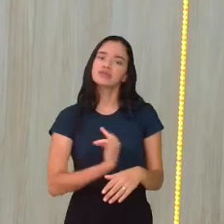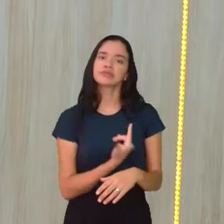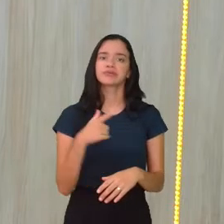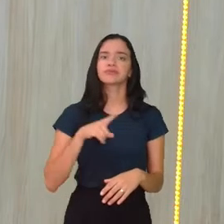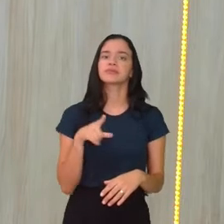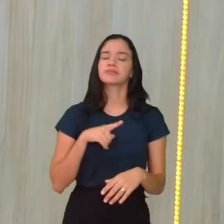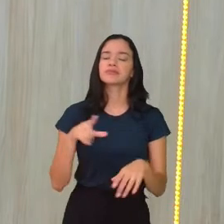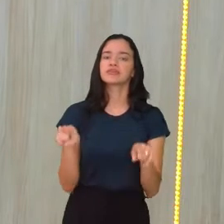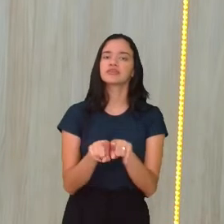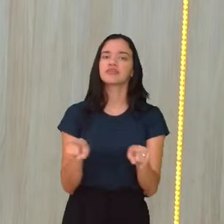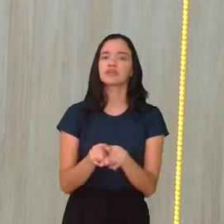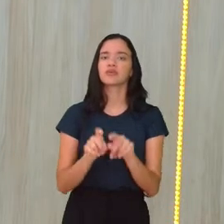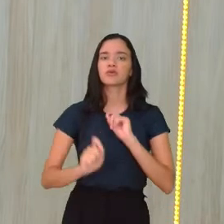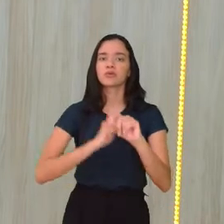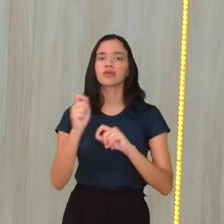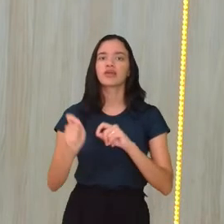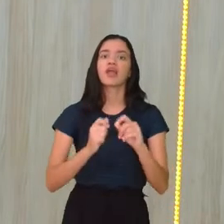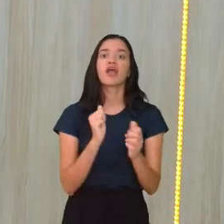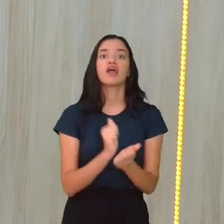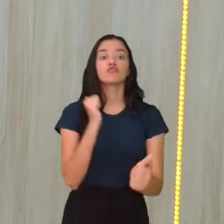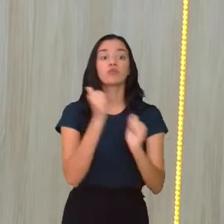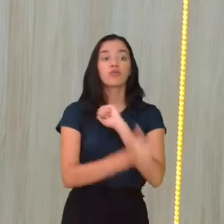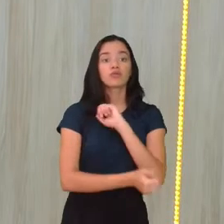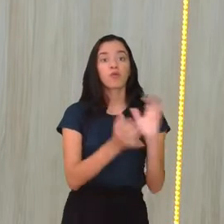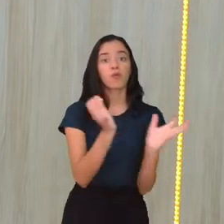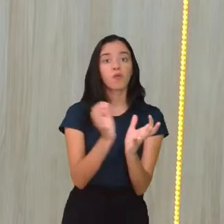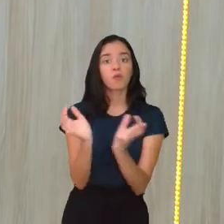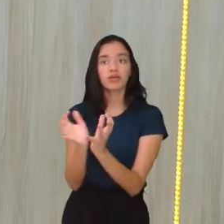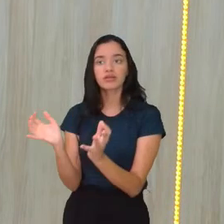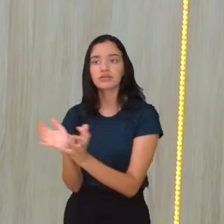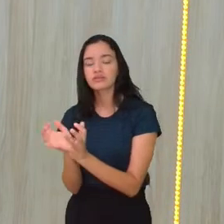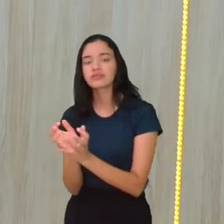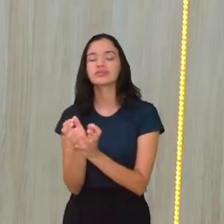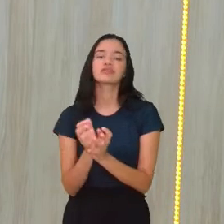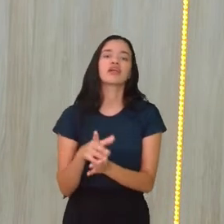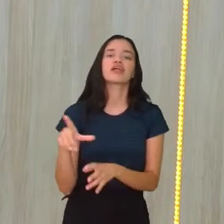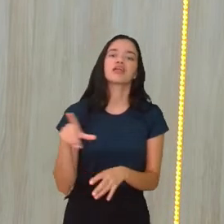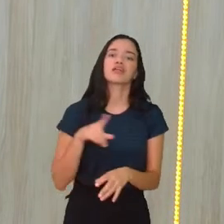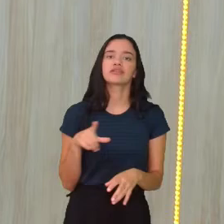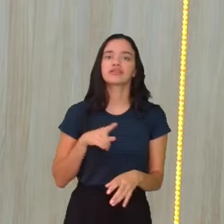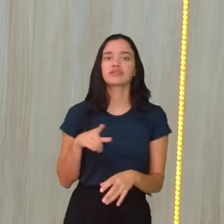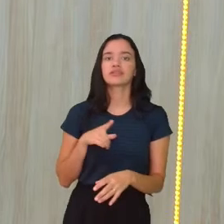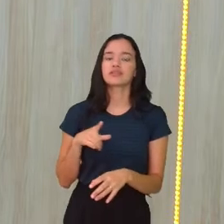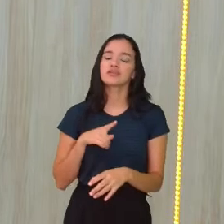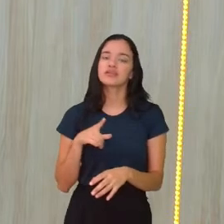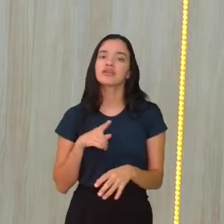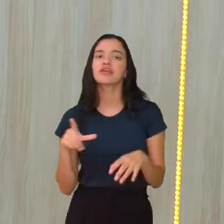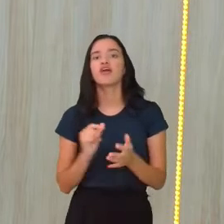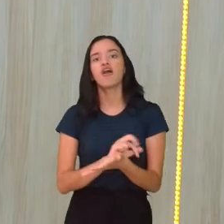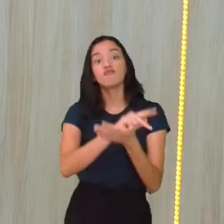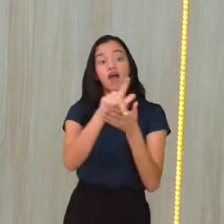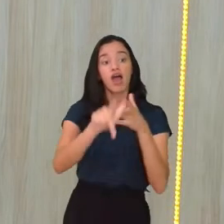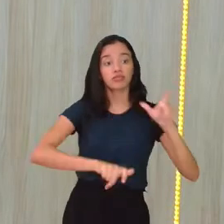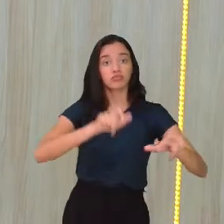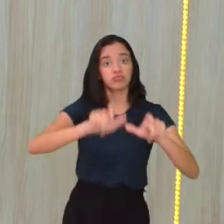também as modalidades coletivas, que aí a gente engloba, né? Tanto aquelas que tem muitos